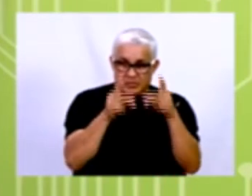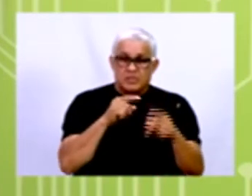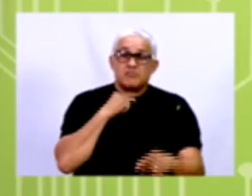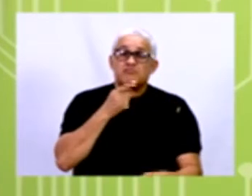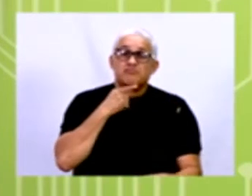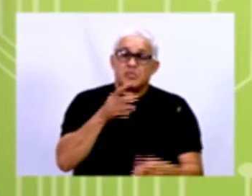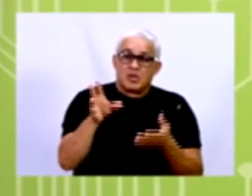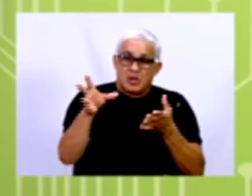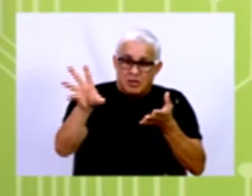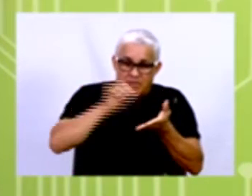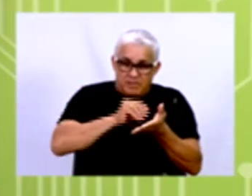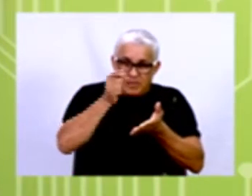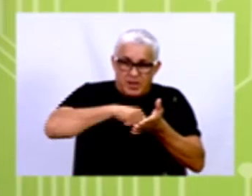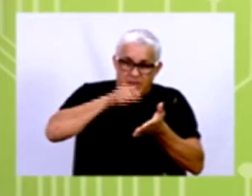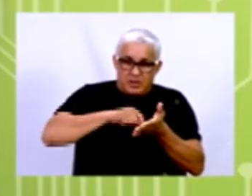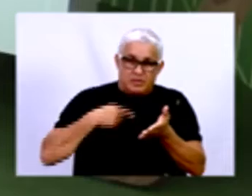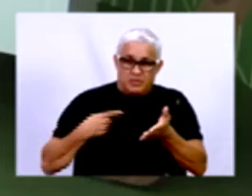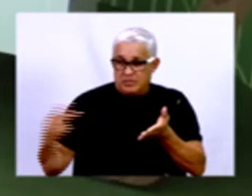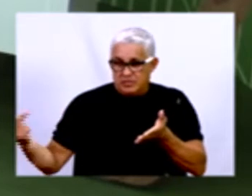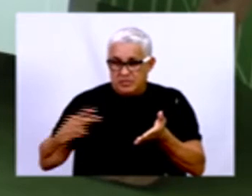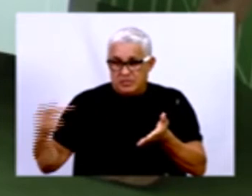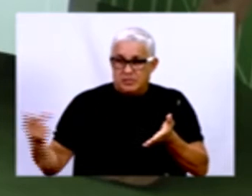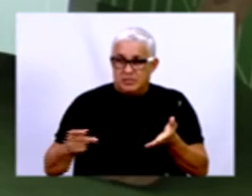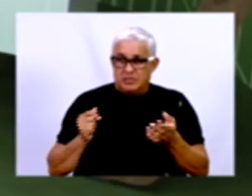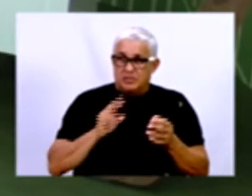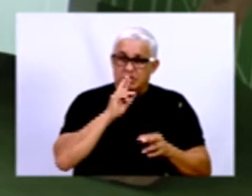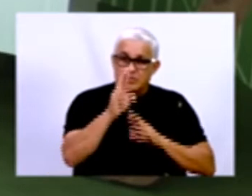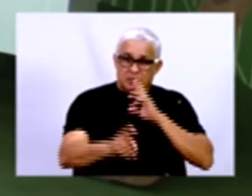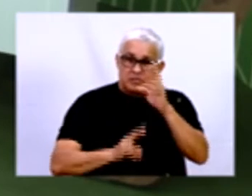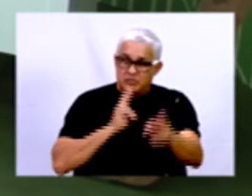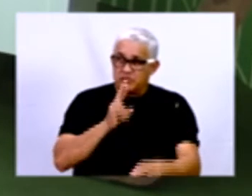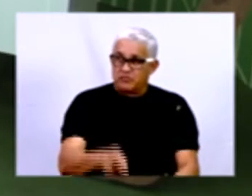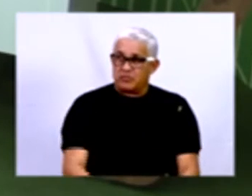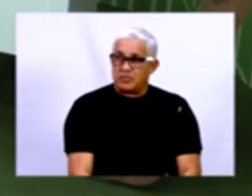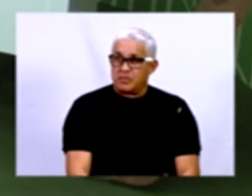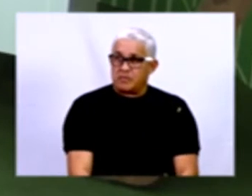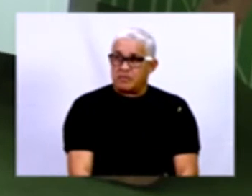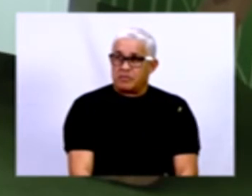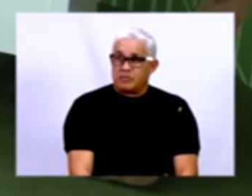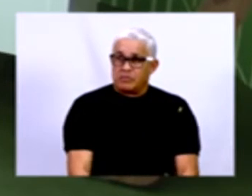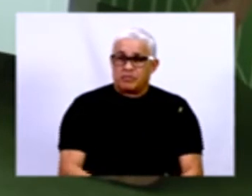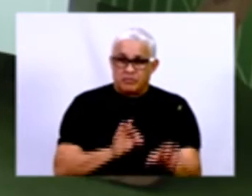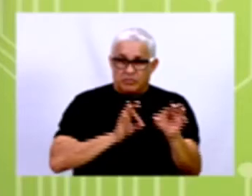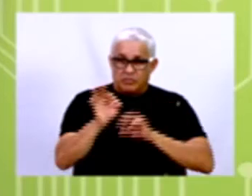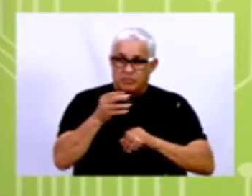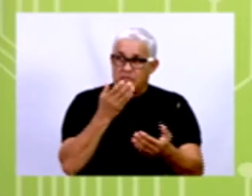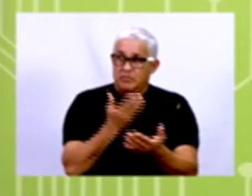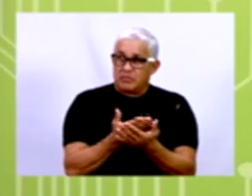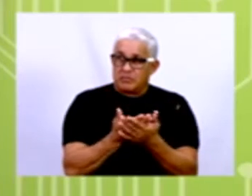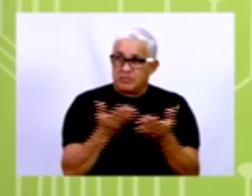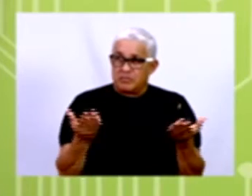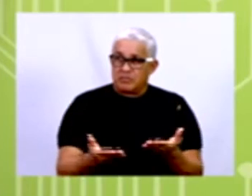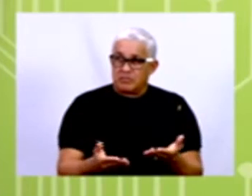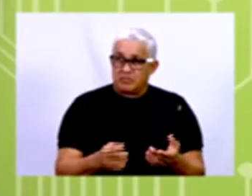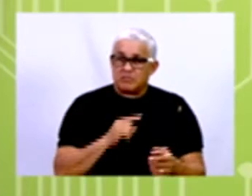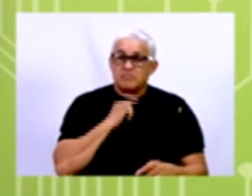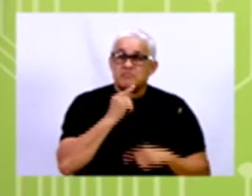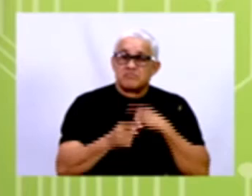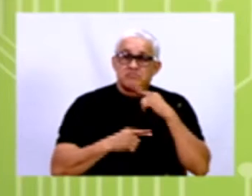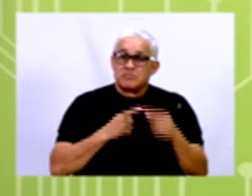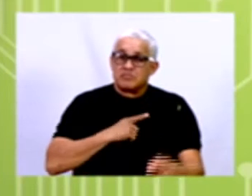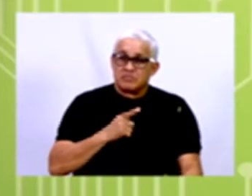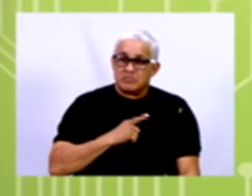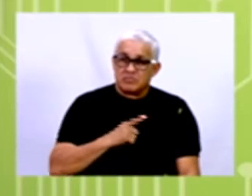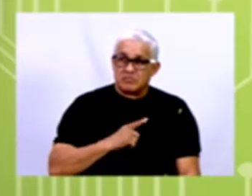possamos, eu e a professora Denise, que somos corresponsáveis pela preparação dessa aula, para tirarmos aquelas dúvidas